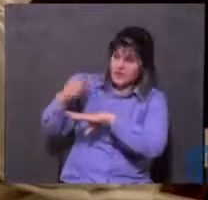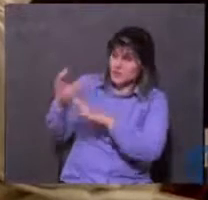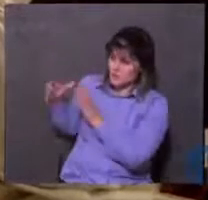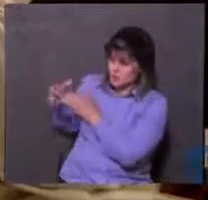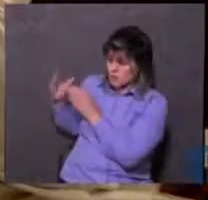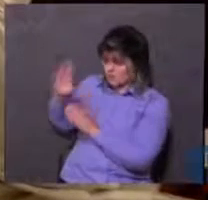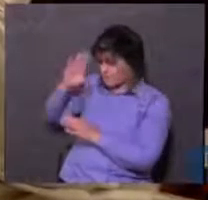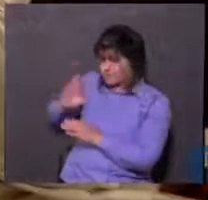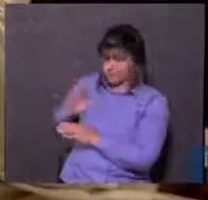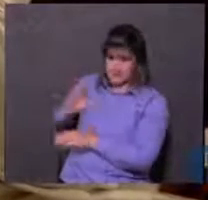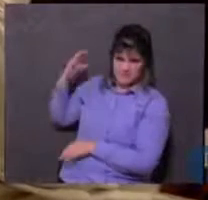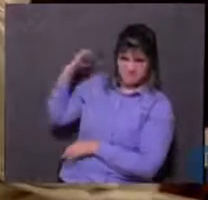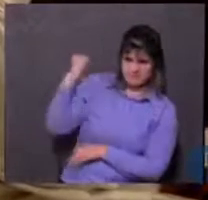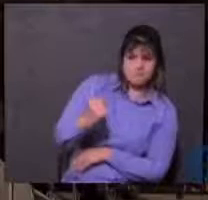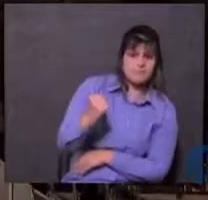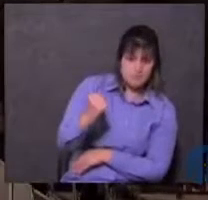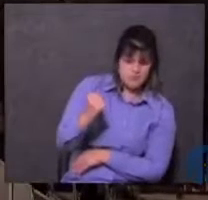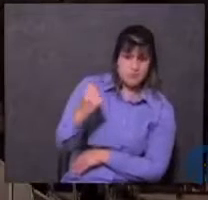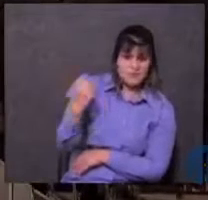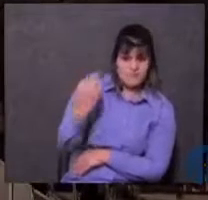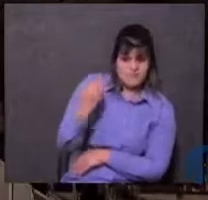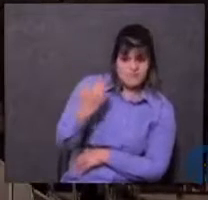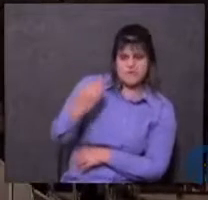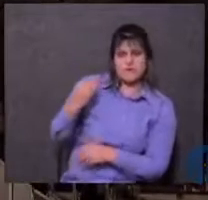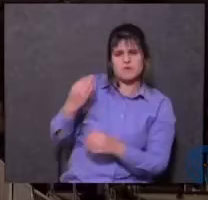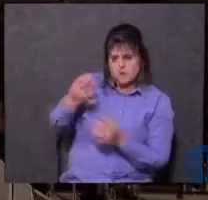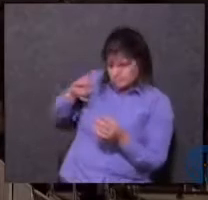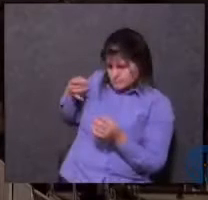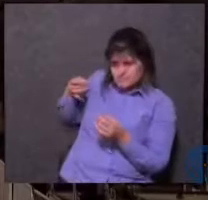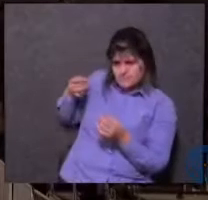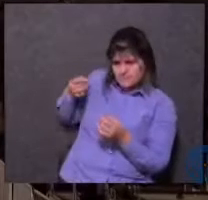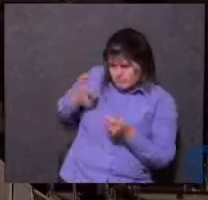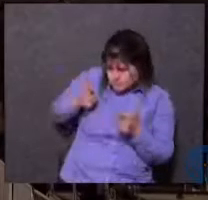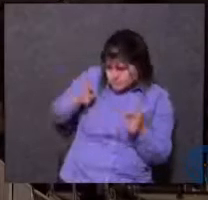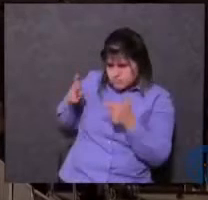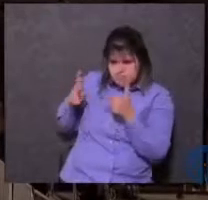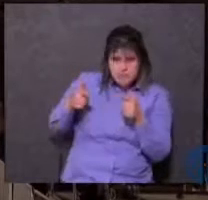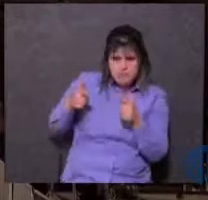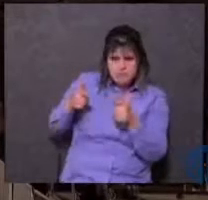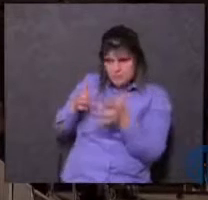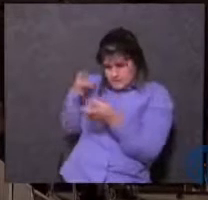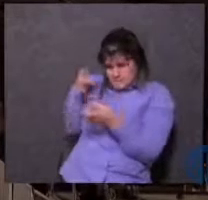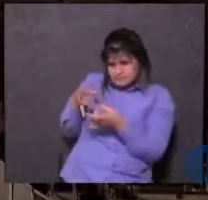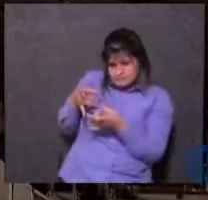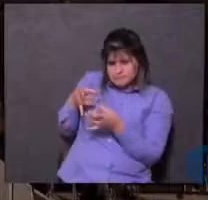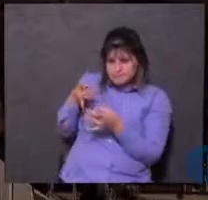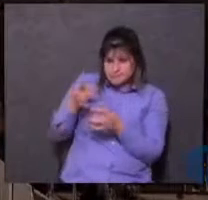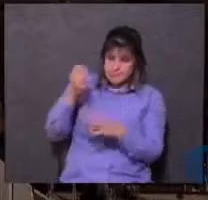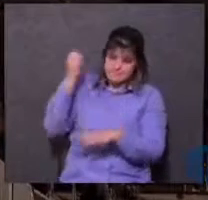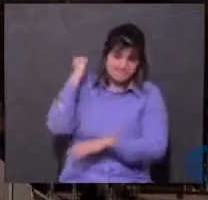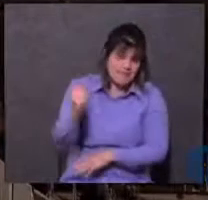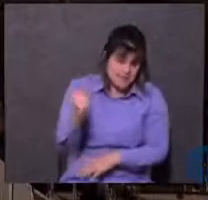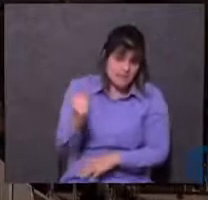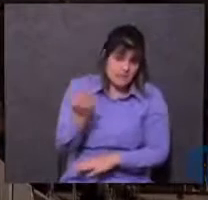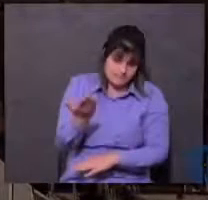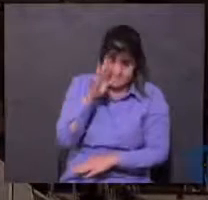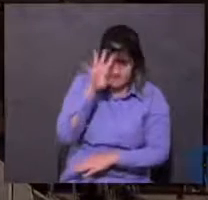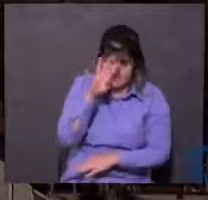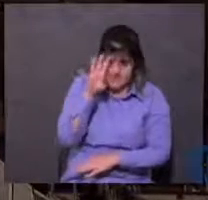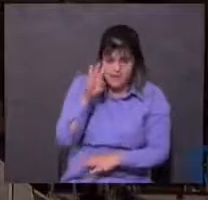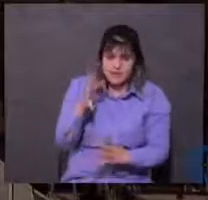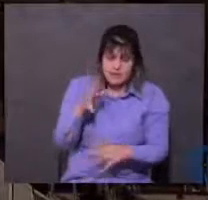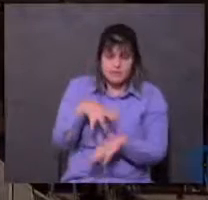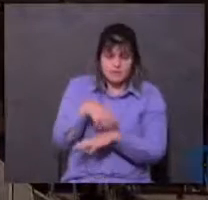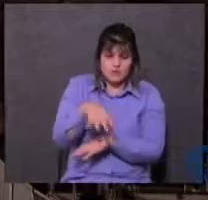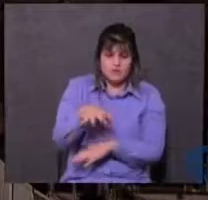de soldados que lhe dispararam vários tiros e setas, e assim mesmo foram